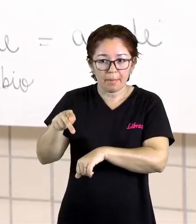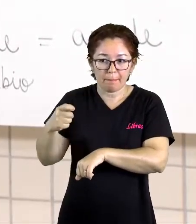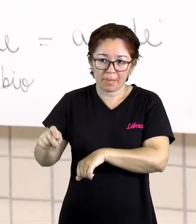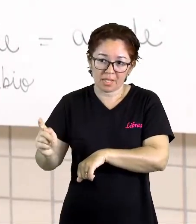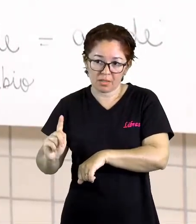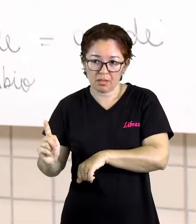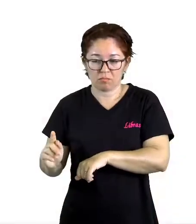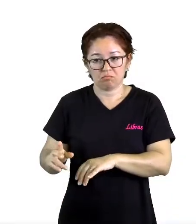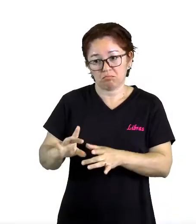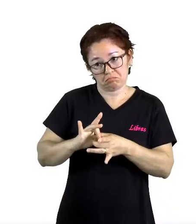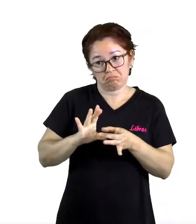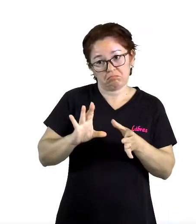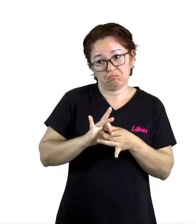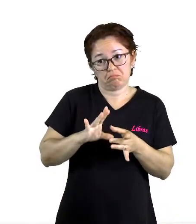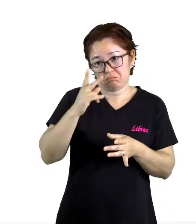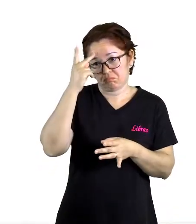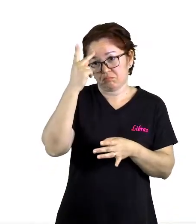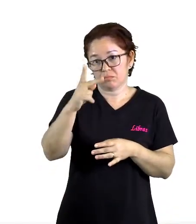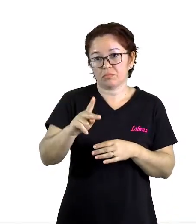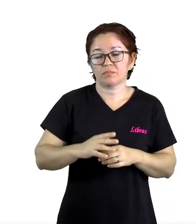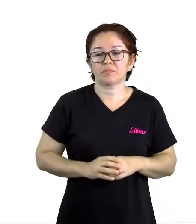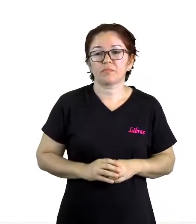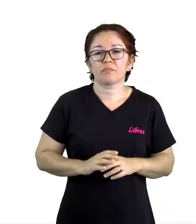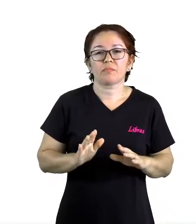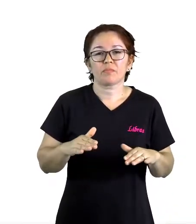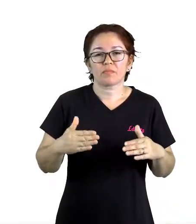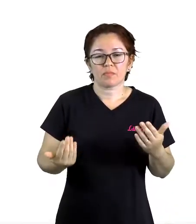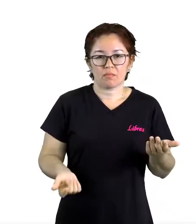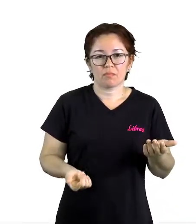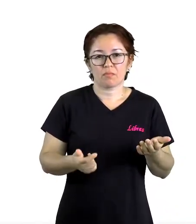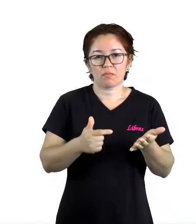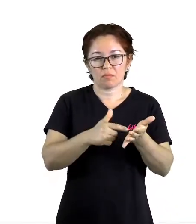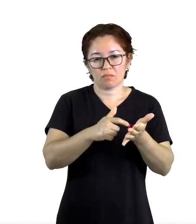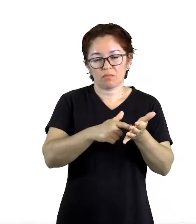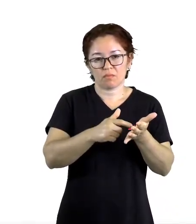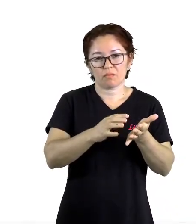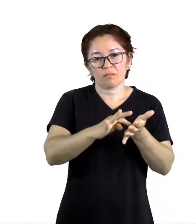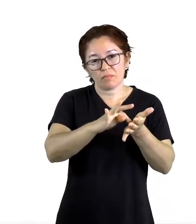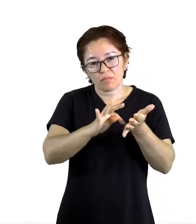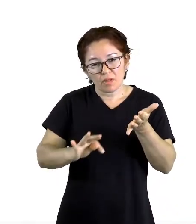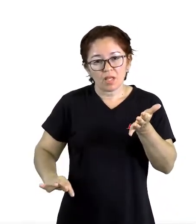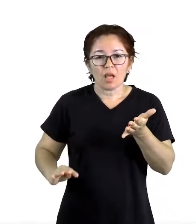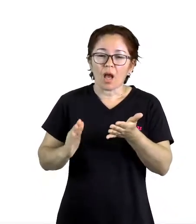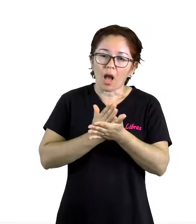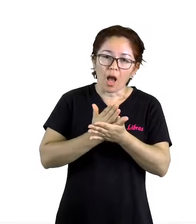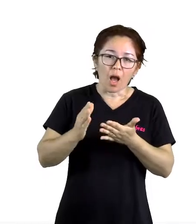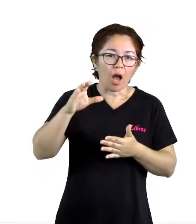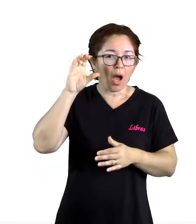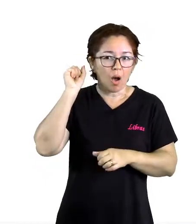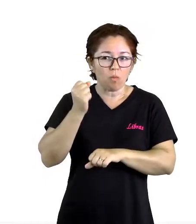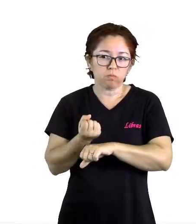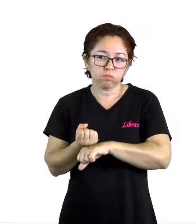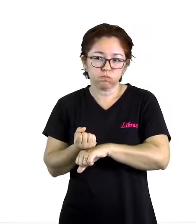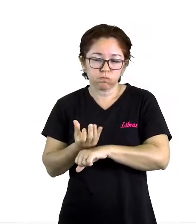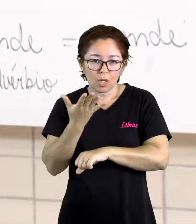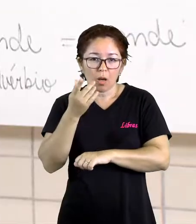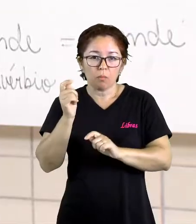De acordo com o texto, os podcasts podem tratar de algo